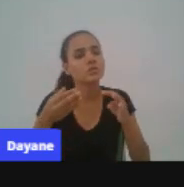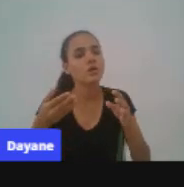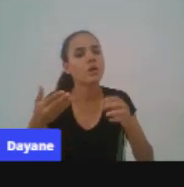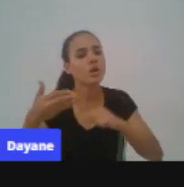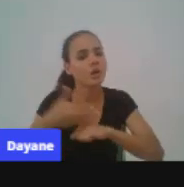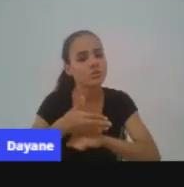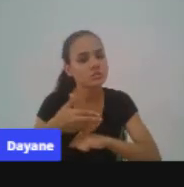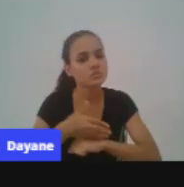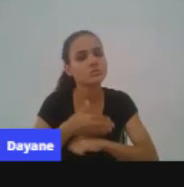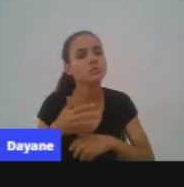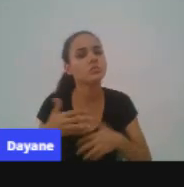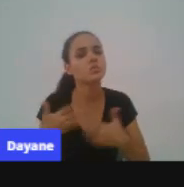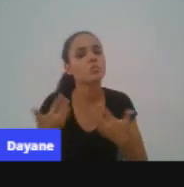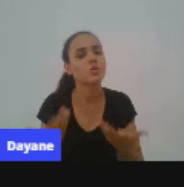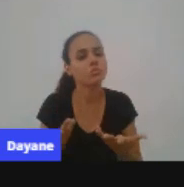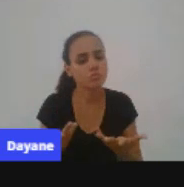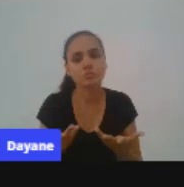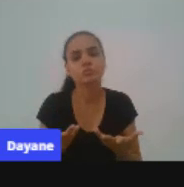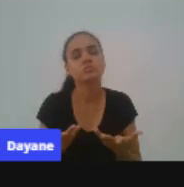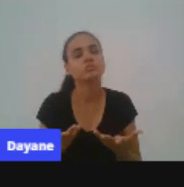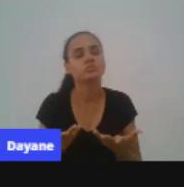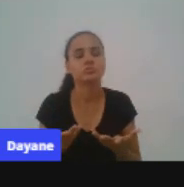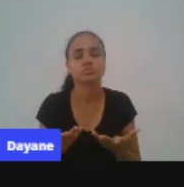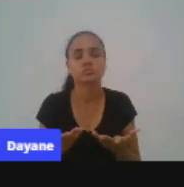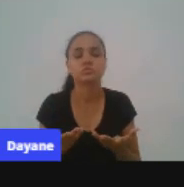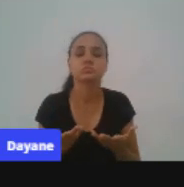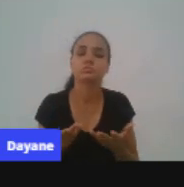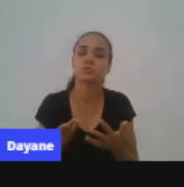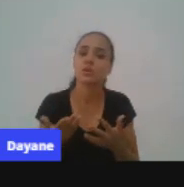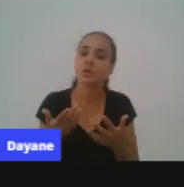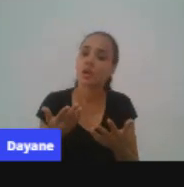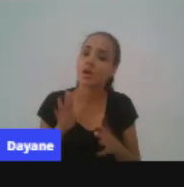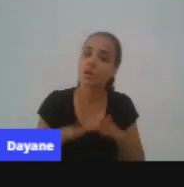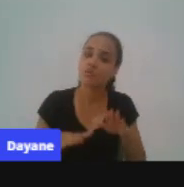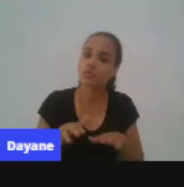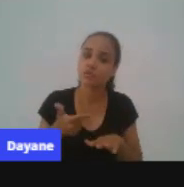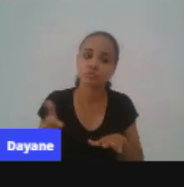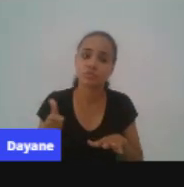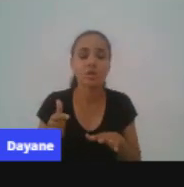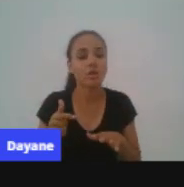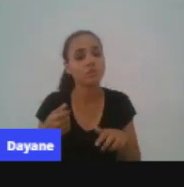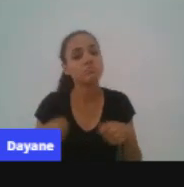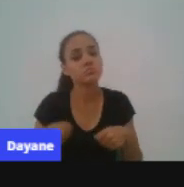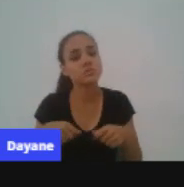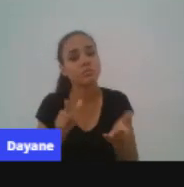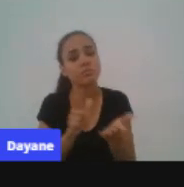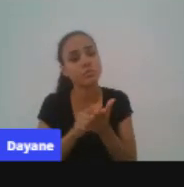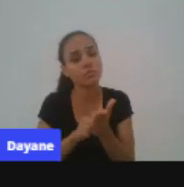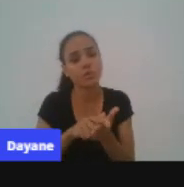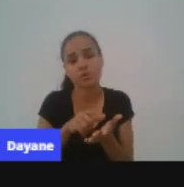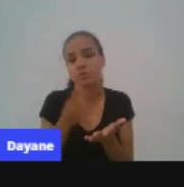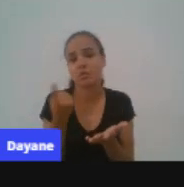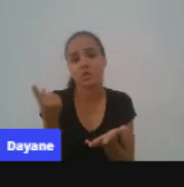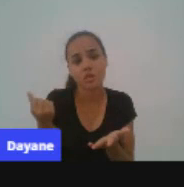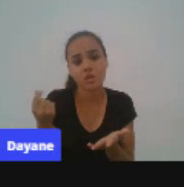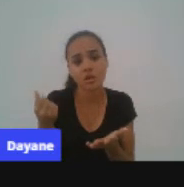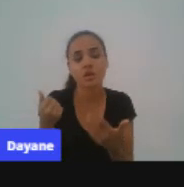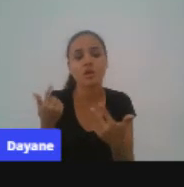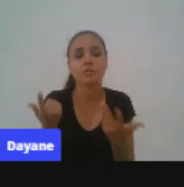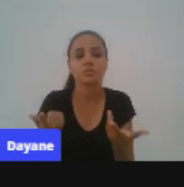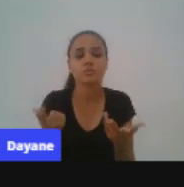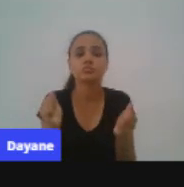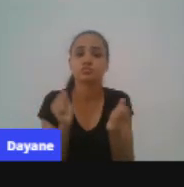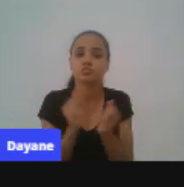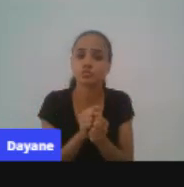nenhuma tecnologia e eu ter que utilizar apenas as papel e lápis. Então, eu preciso, junto com a direção, com a coordenação, com todas que a